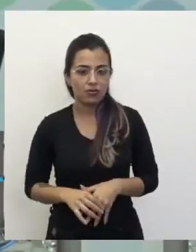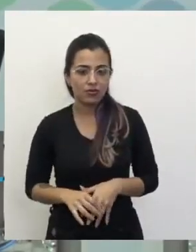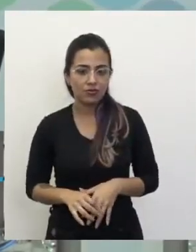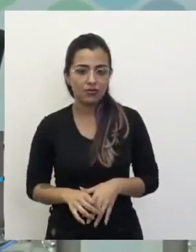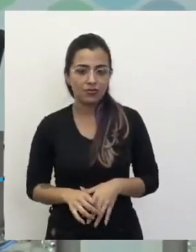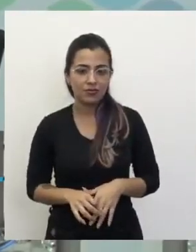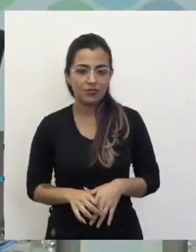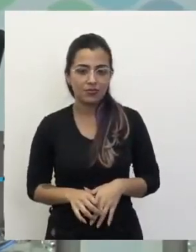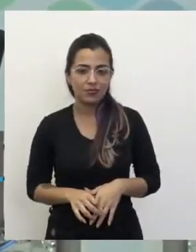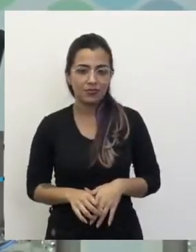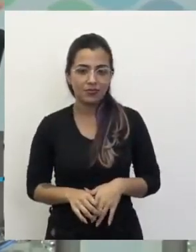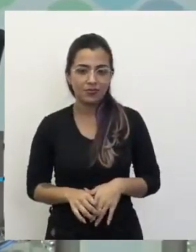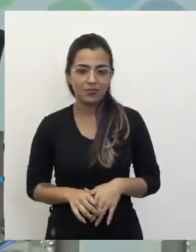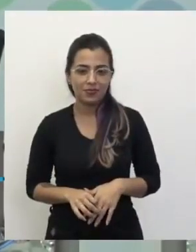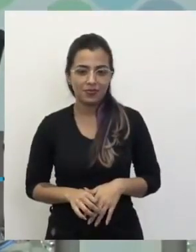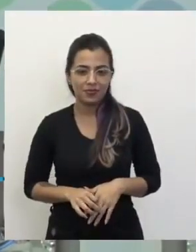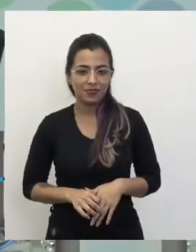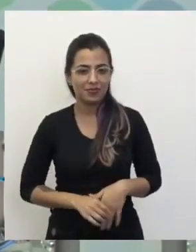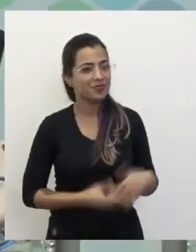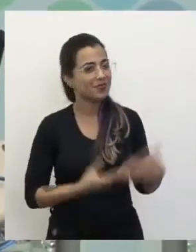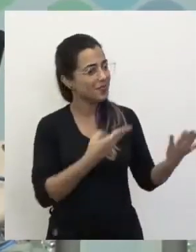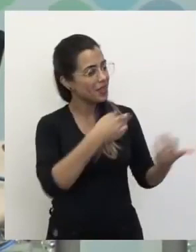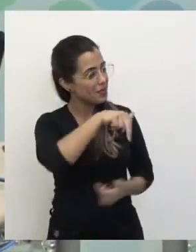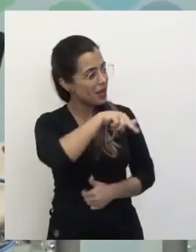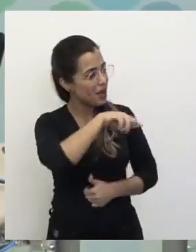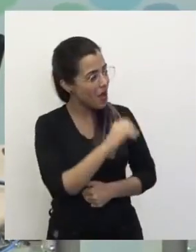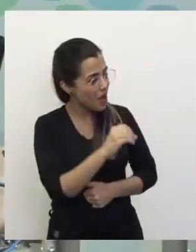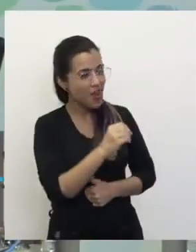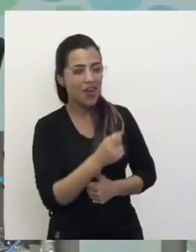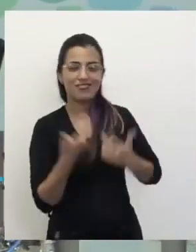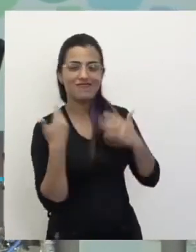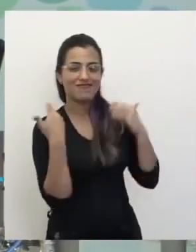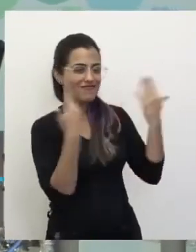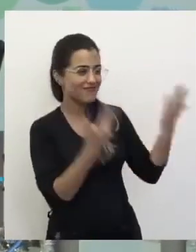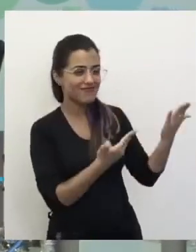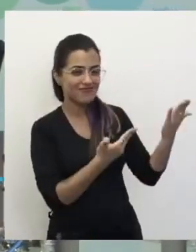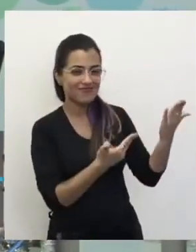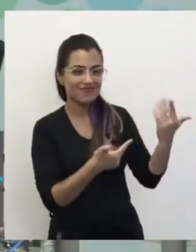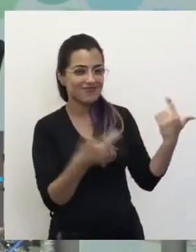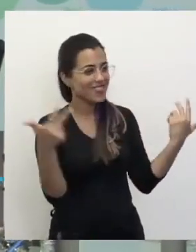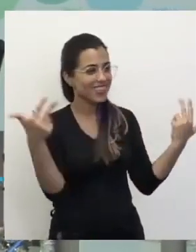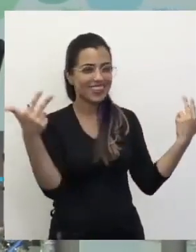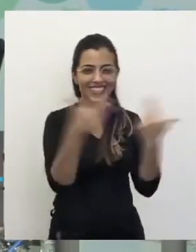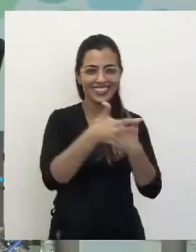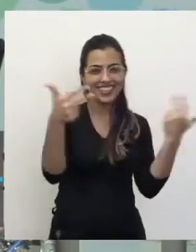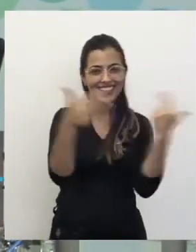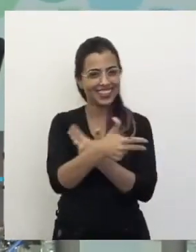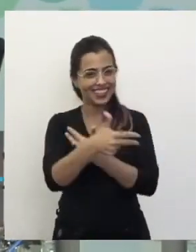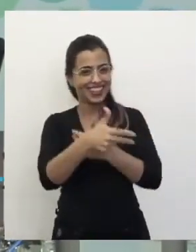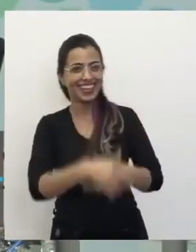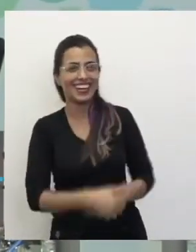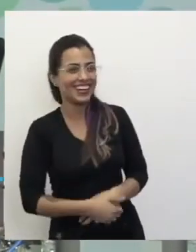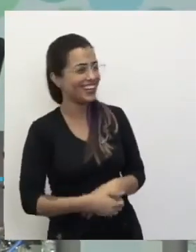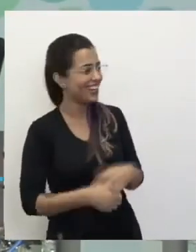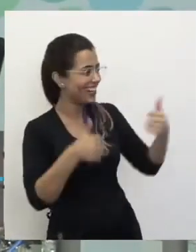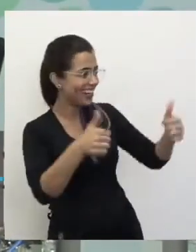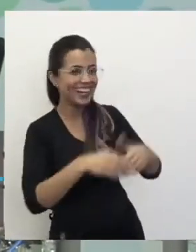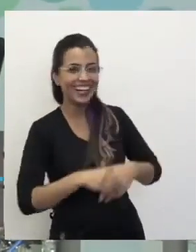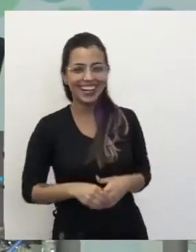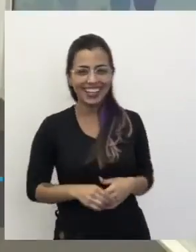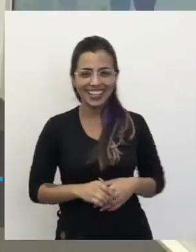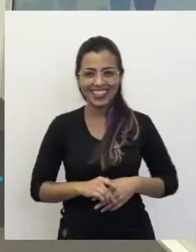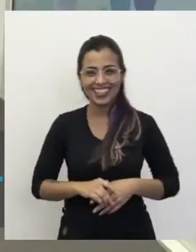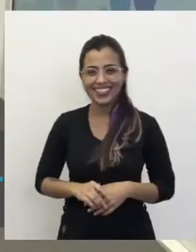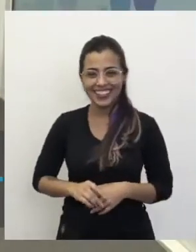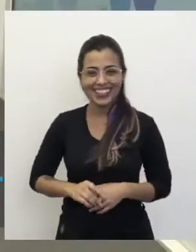Morro ici, voilà, morro, aê, galera, salve, eu quero salve, Mauro, aê. Certo, olá,